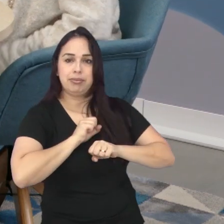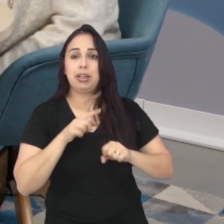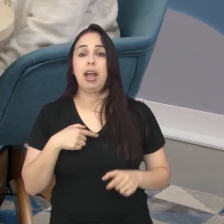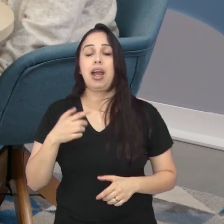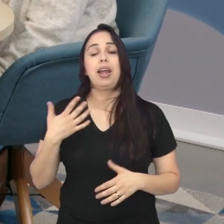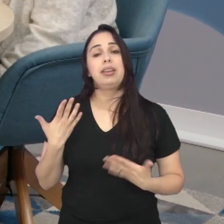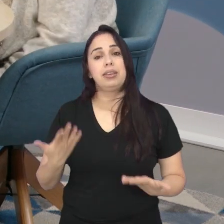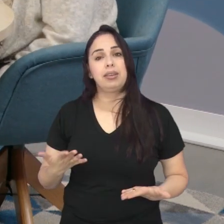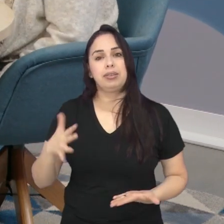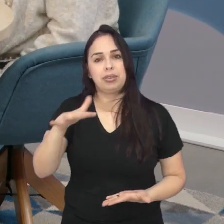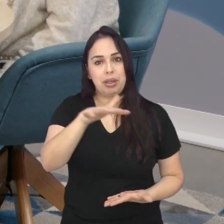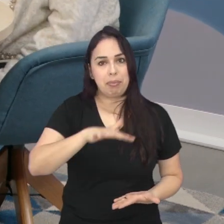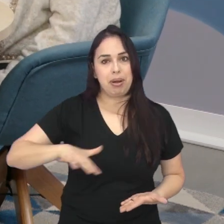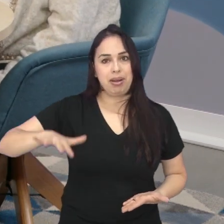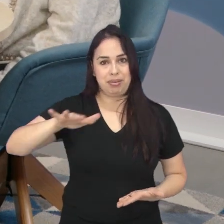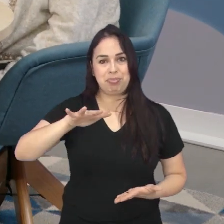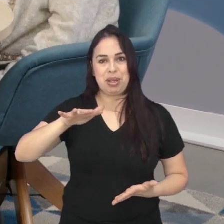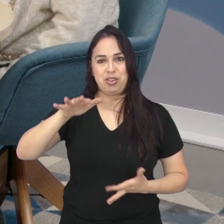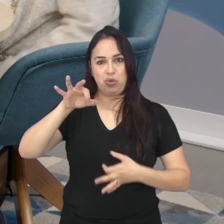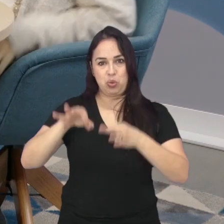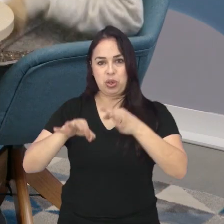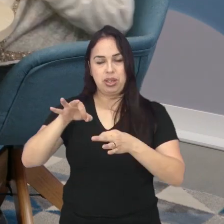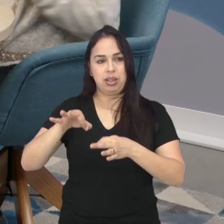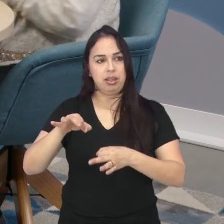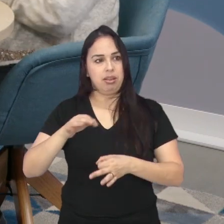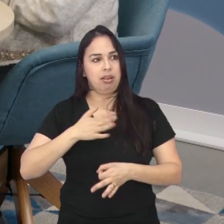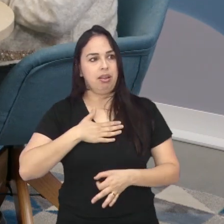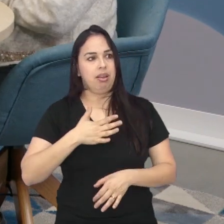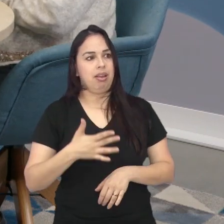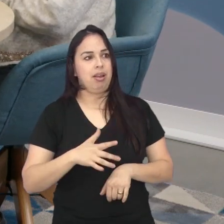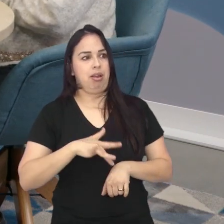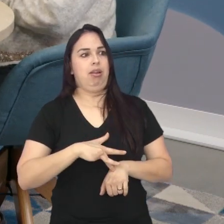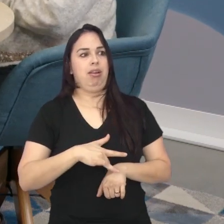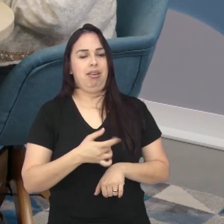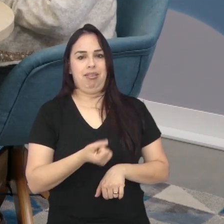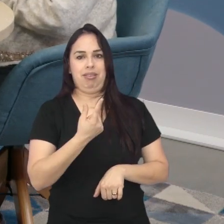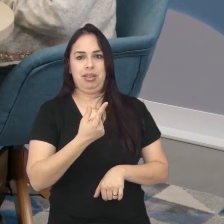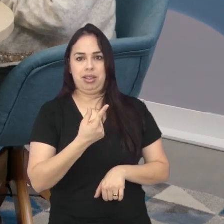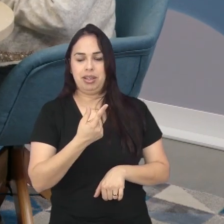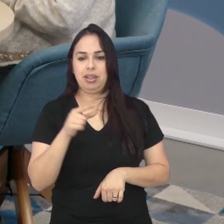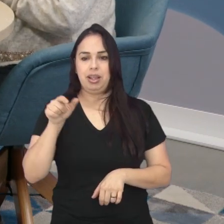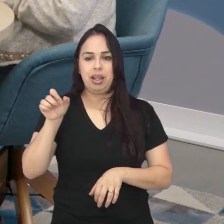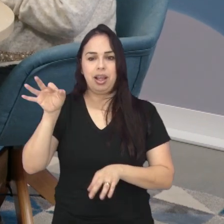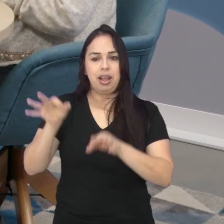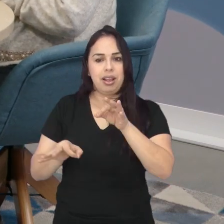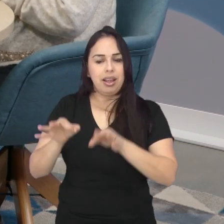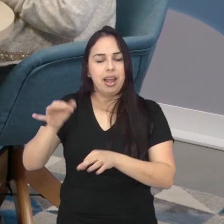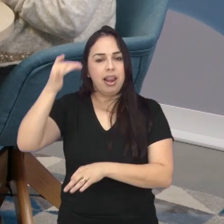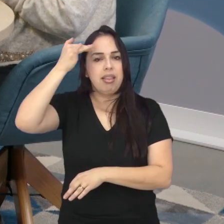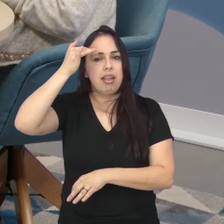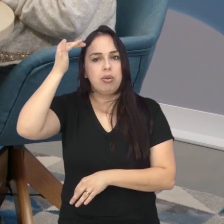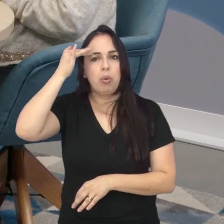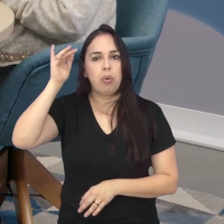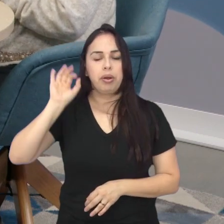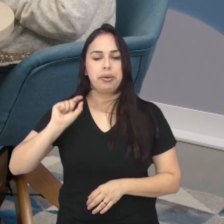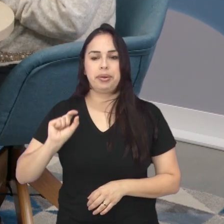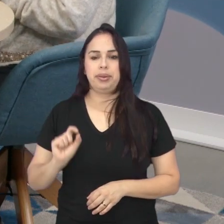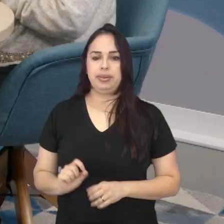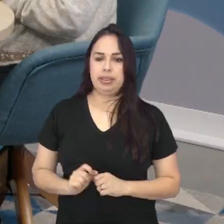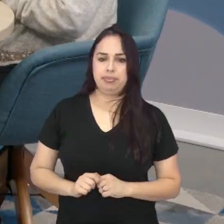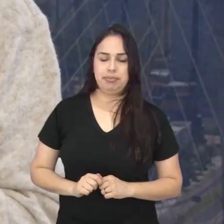chocante, assim, para quem trabalha no meio jurídico, é que o judiciário, ele tende a